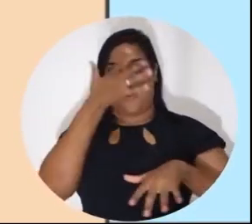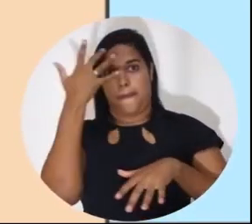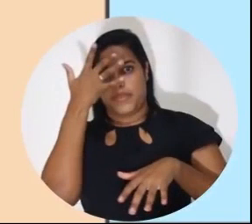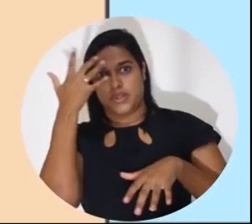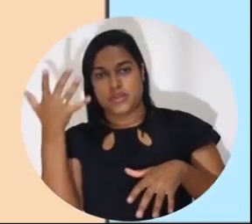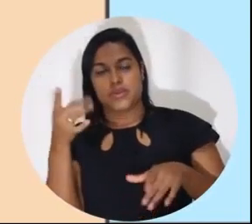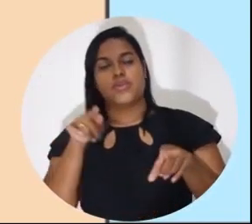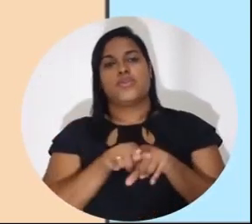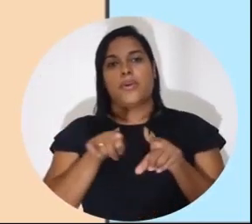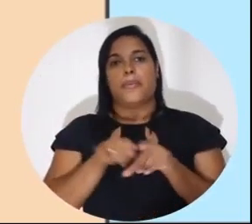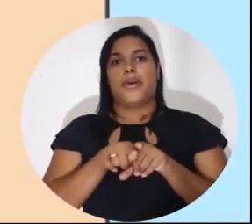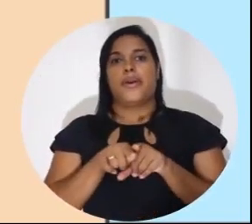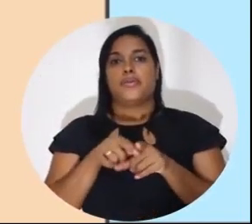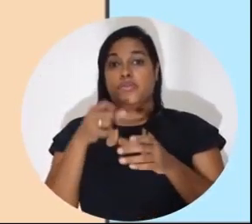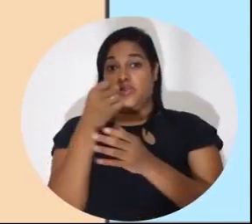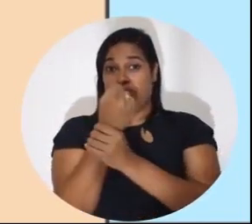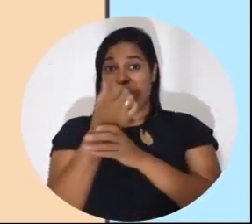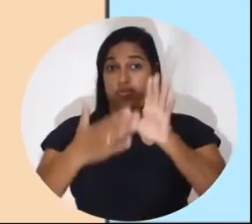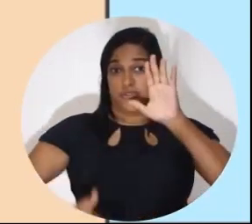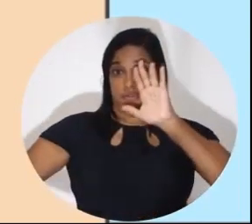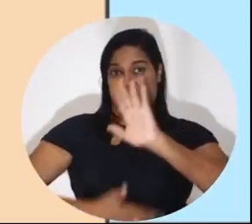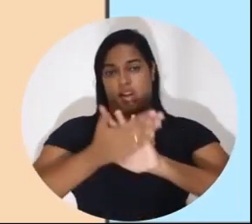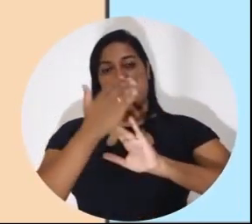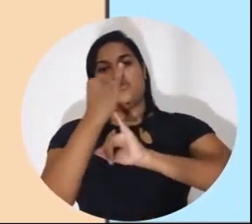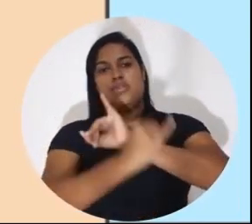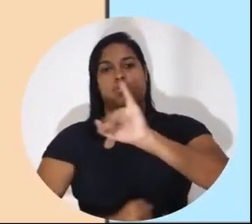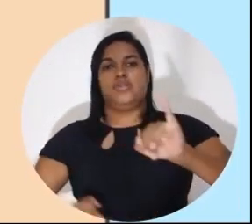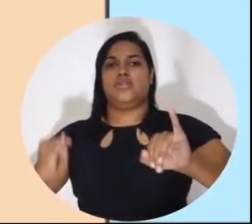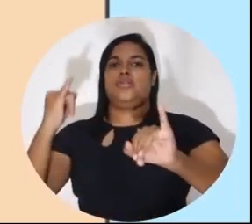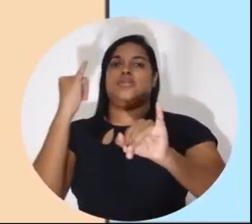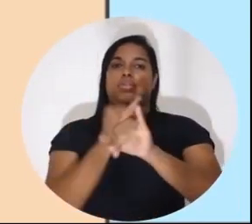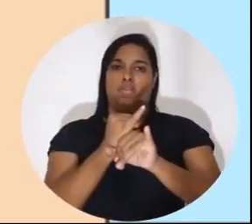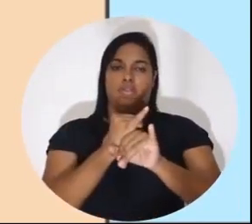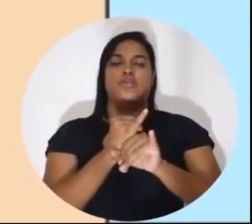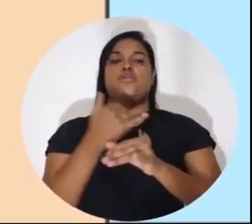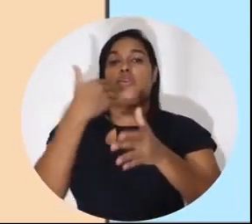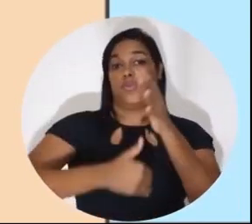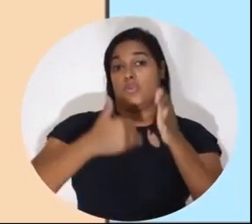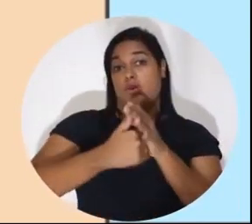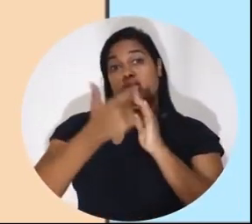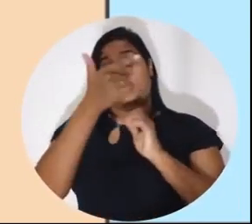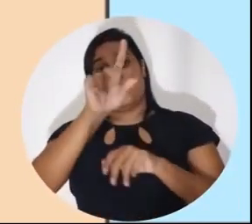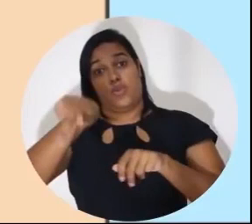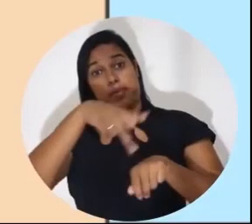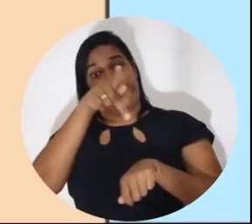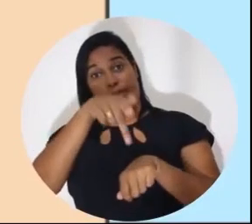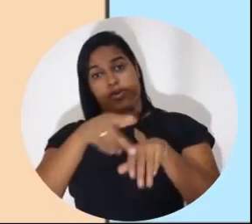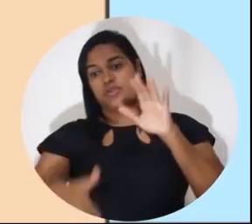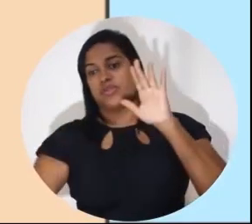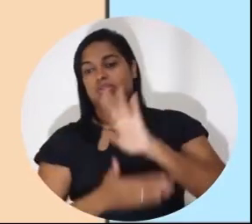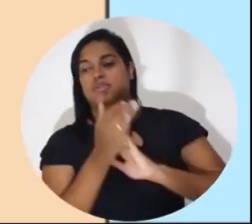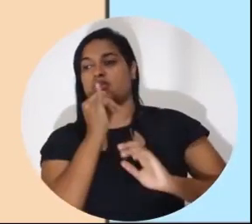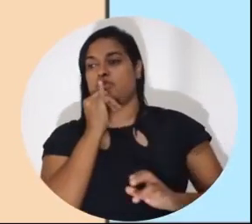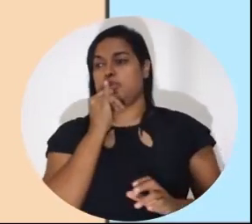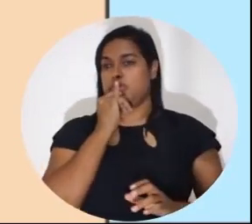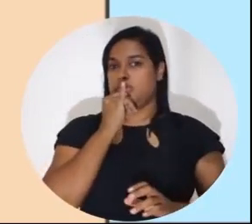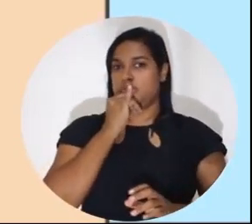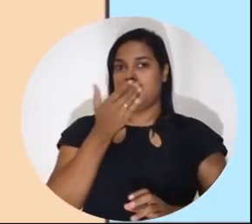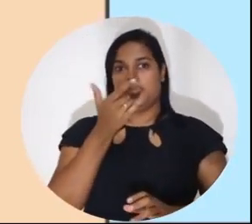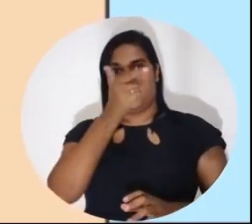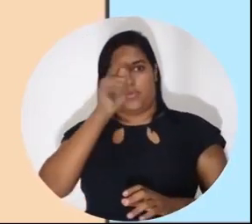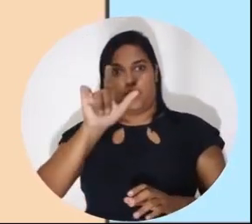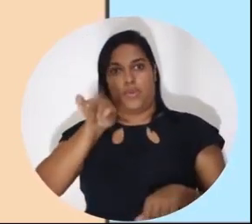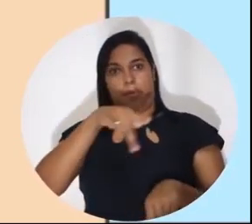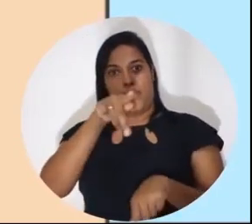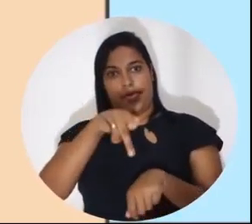e cargas. São os seguros de viagens internacionais contratados em outro país, quando você viaja para o exterior,